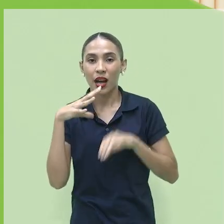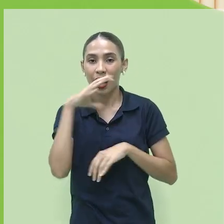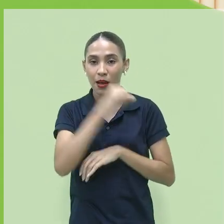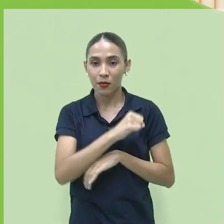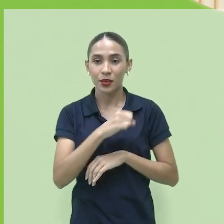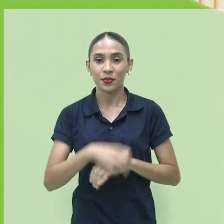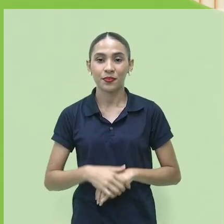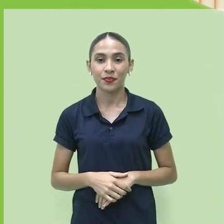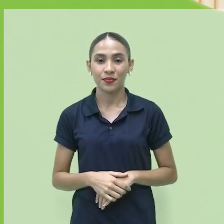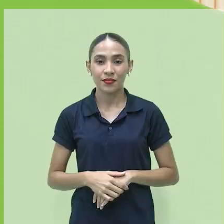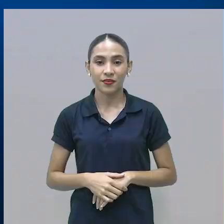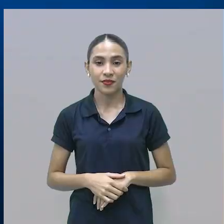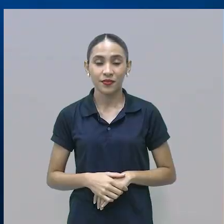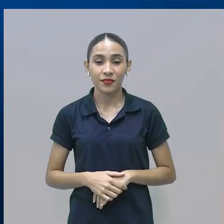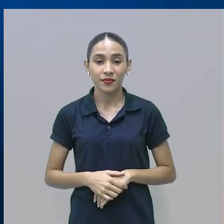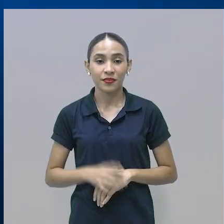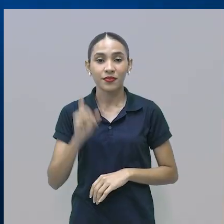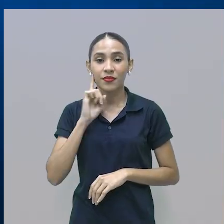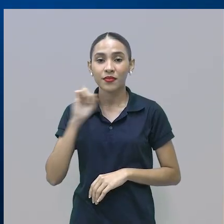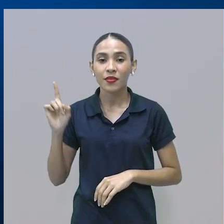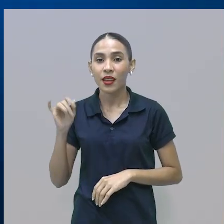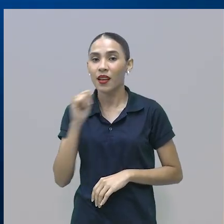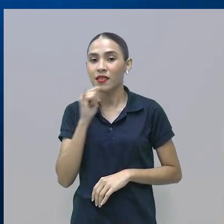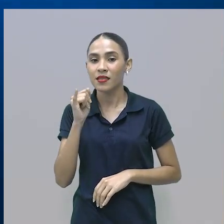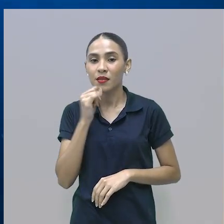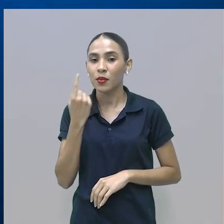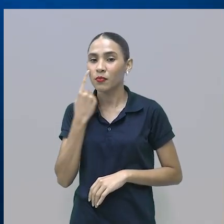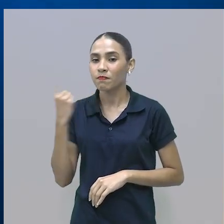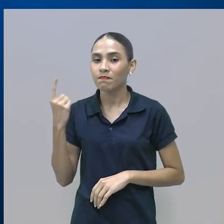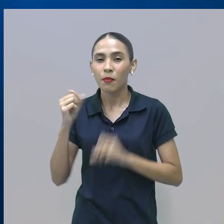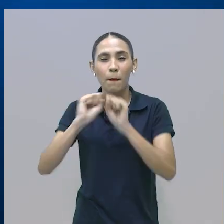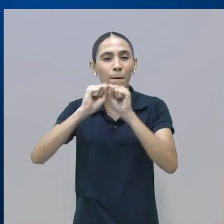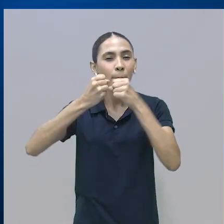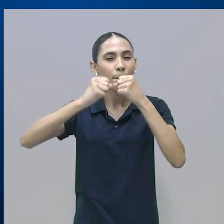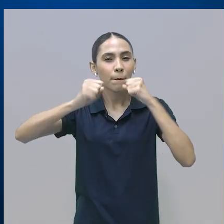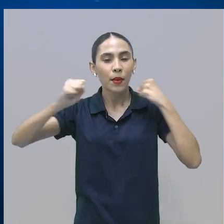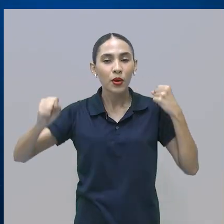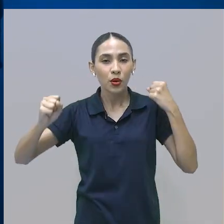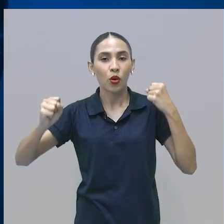vídeo rapidamente. Ela é um dos maiores seres do